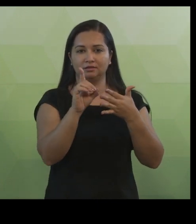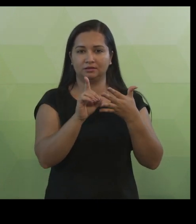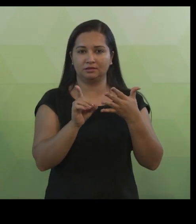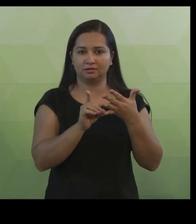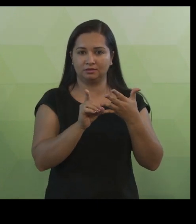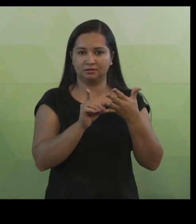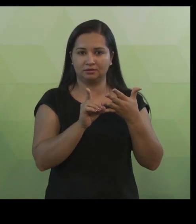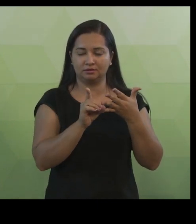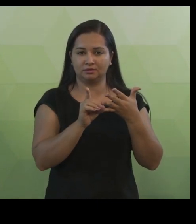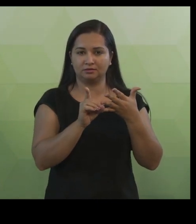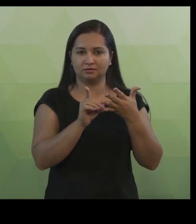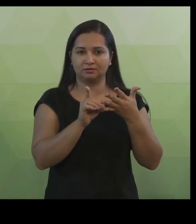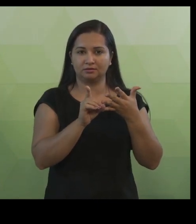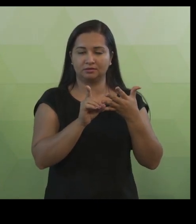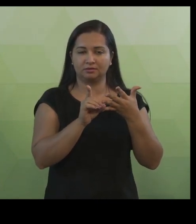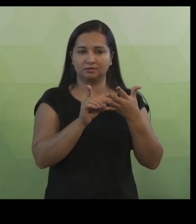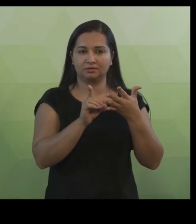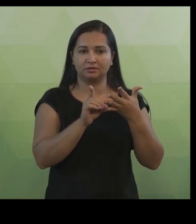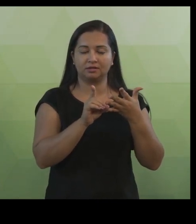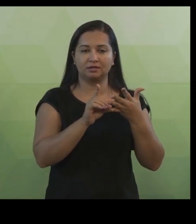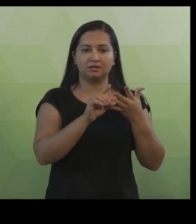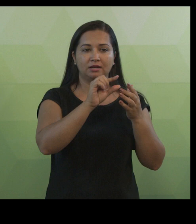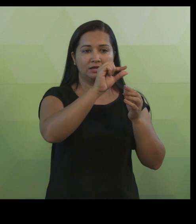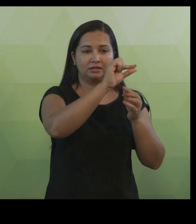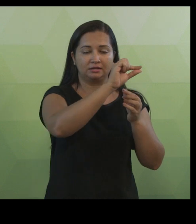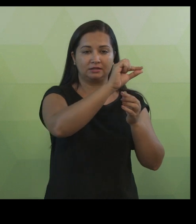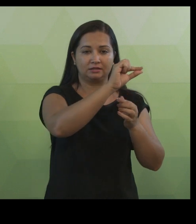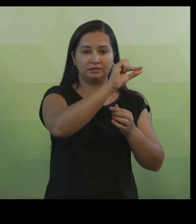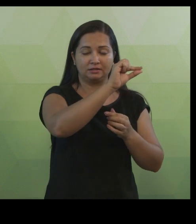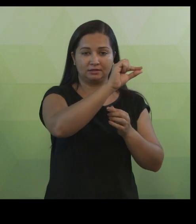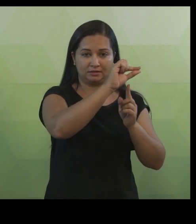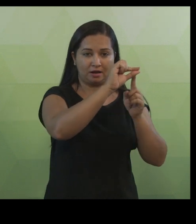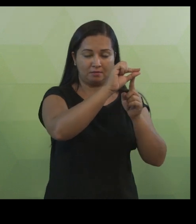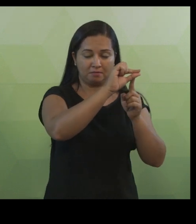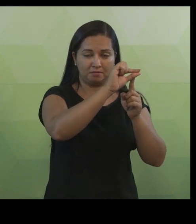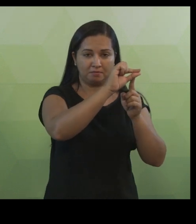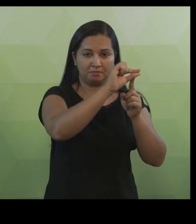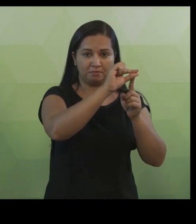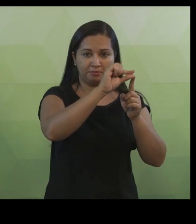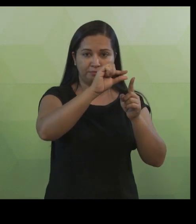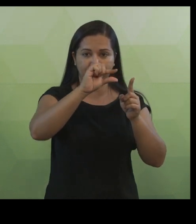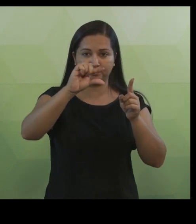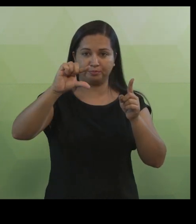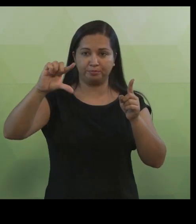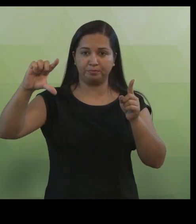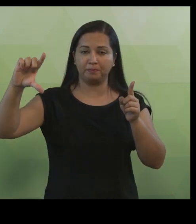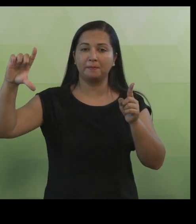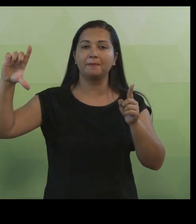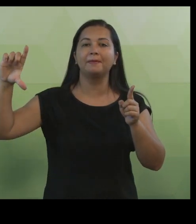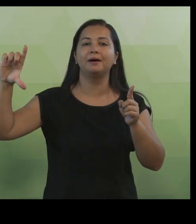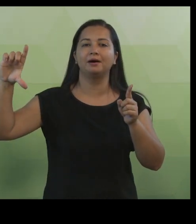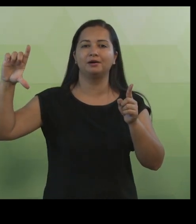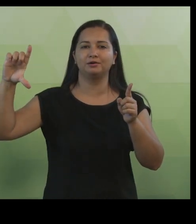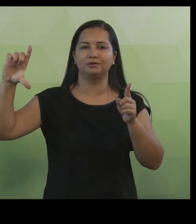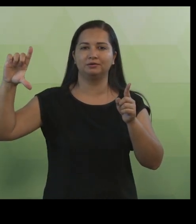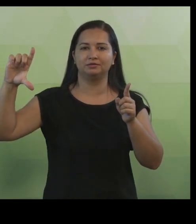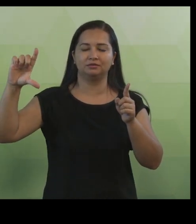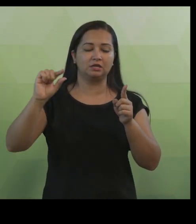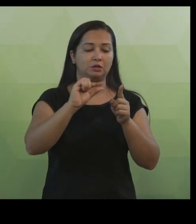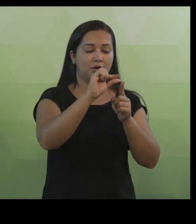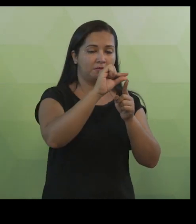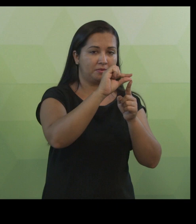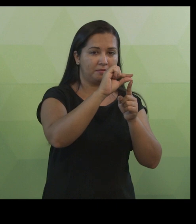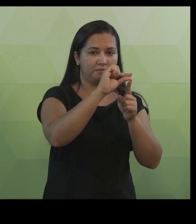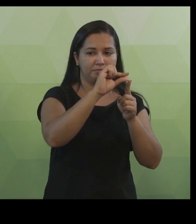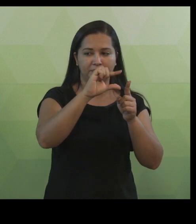esquema aqui apresentado, nós percebemos o seguinte, que essas setas elas estão caminhando no sentido